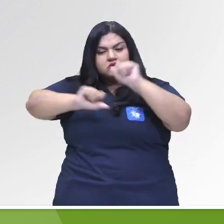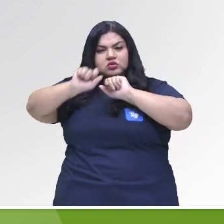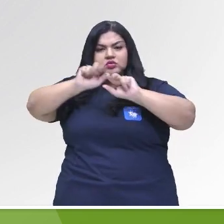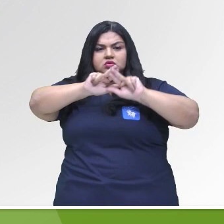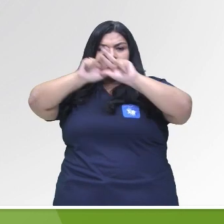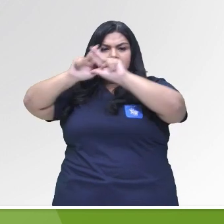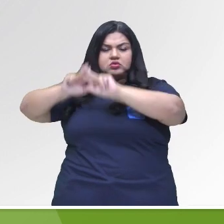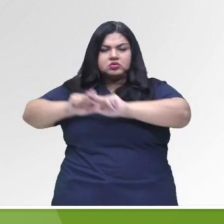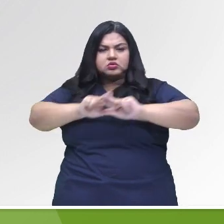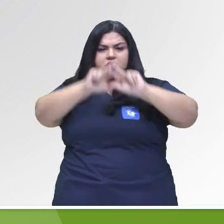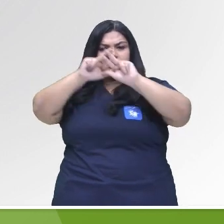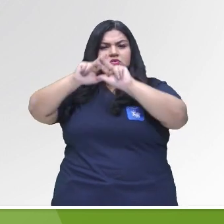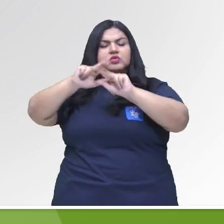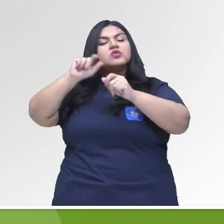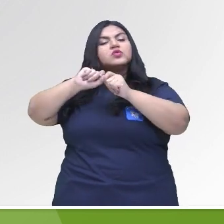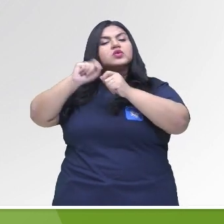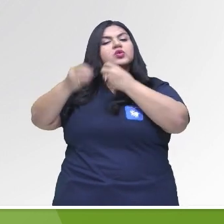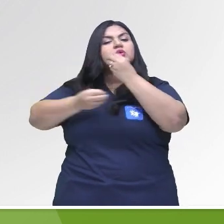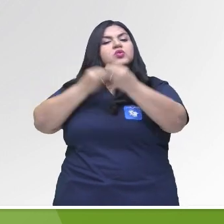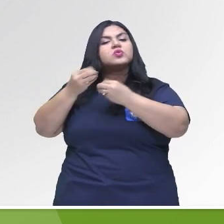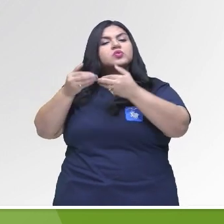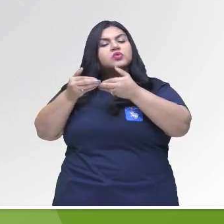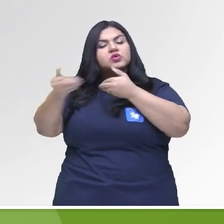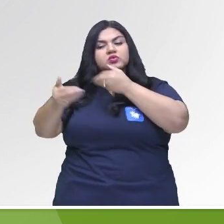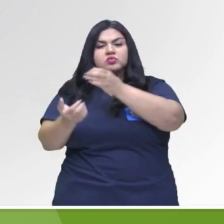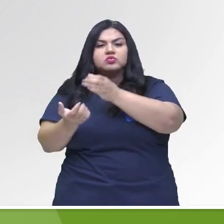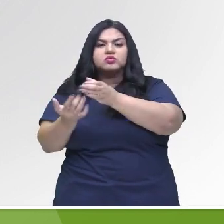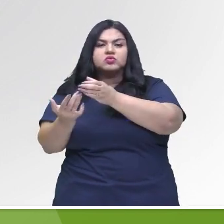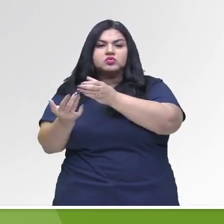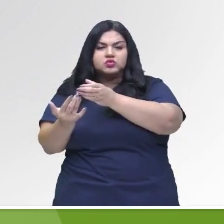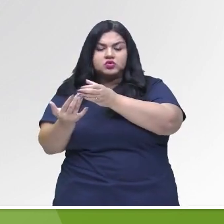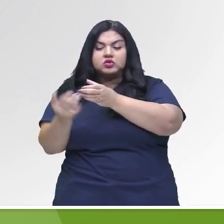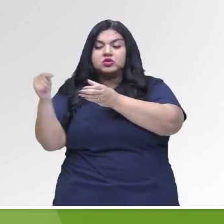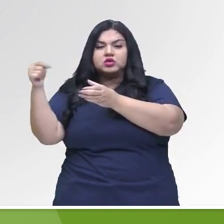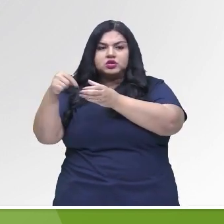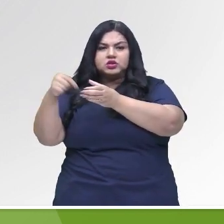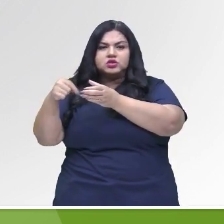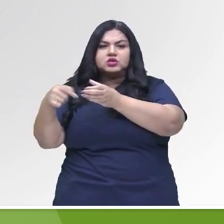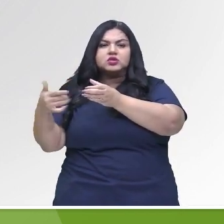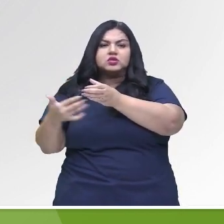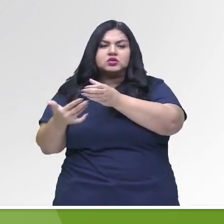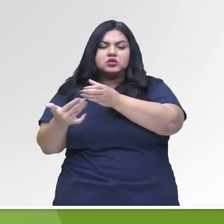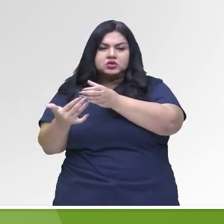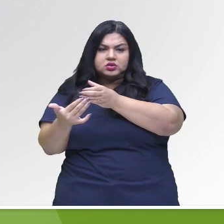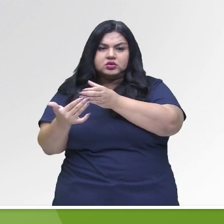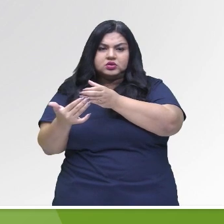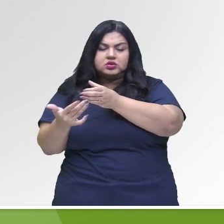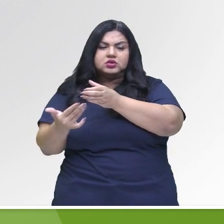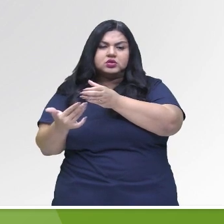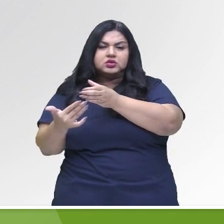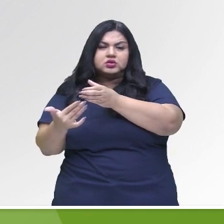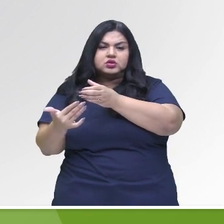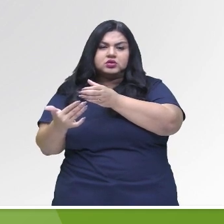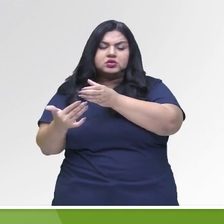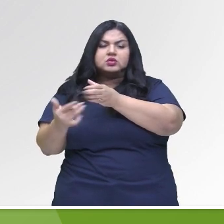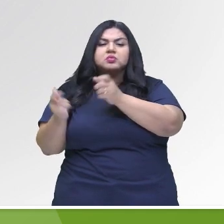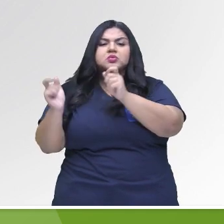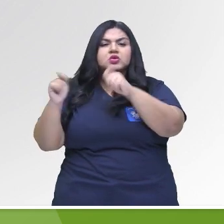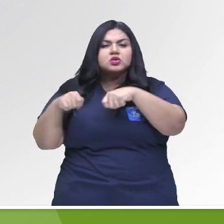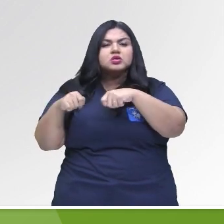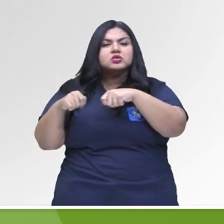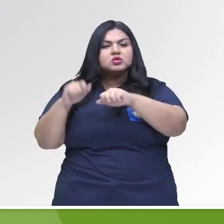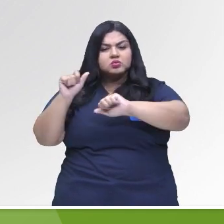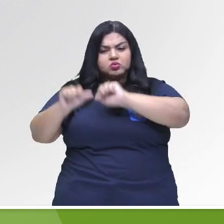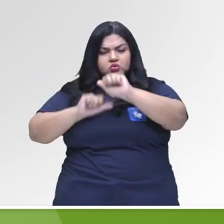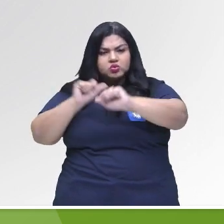reprocessado. De que maneira? A partir do aquecimento. E aí esse aquecimento, né, a partir desse aquecimento, ele pode ser